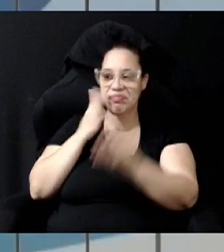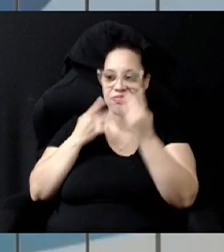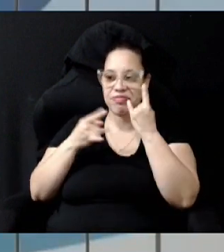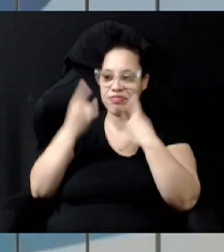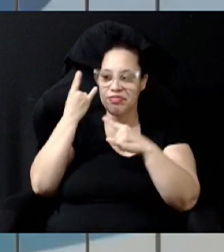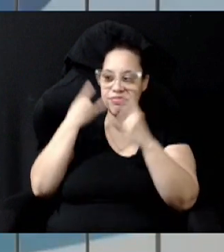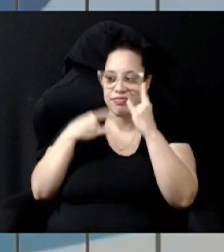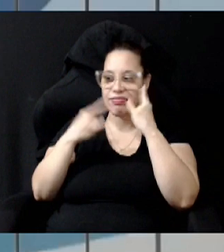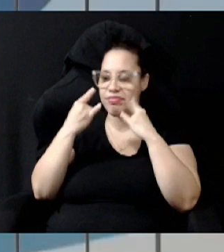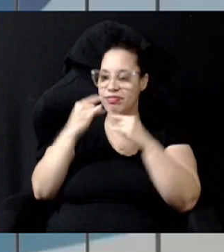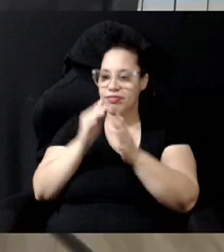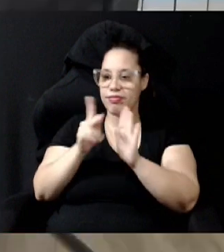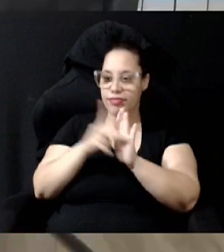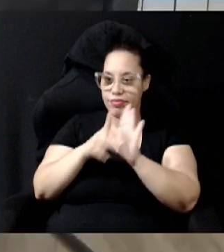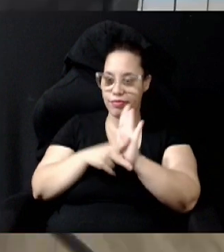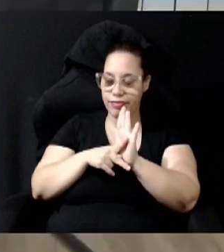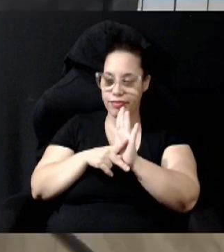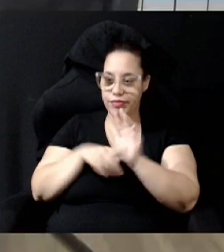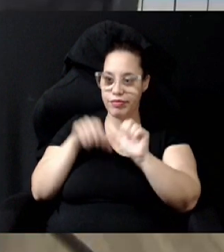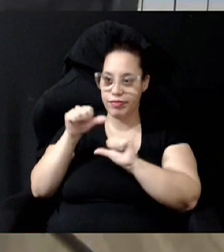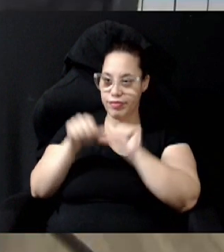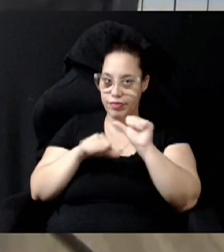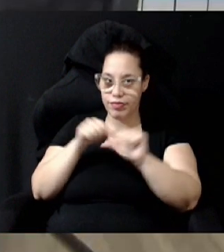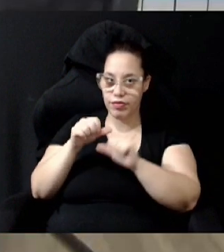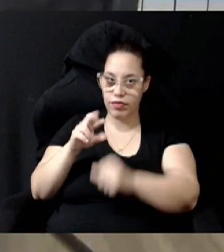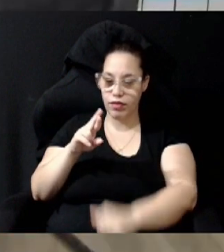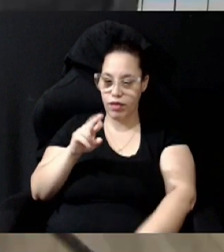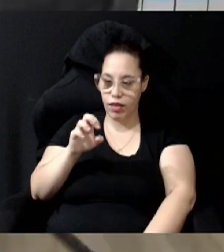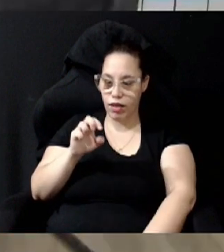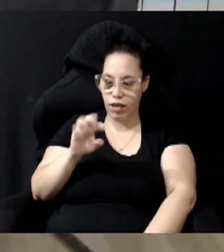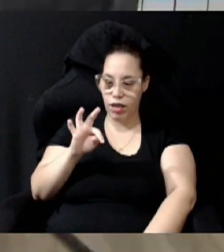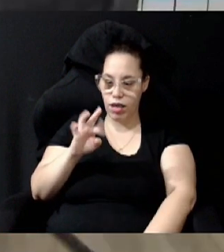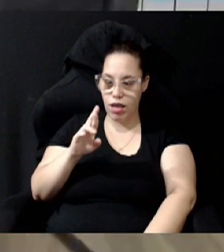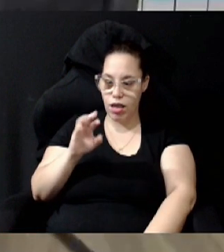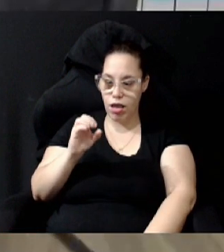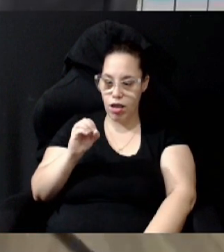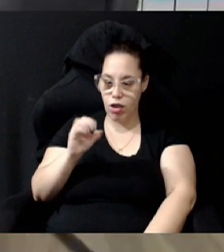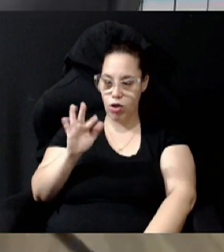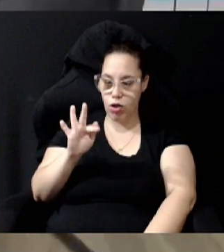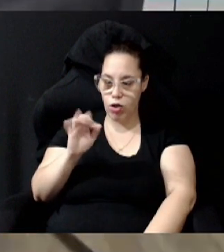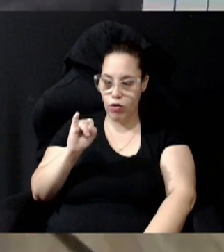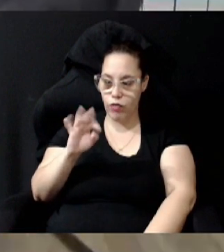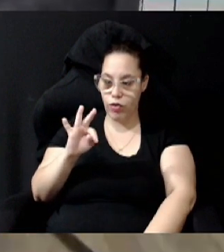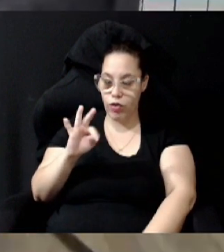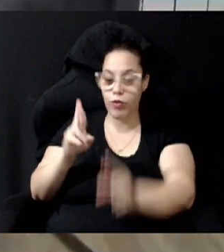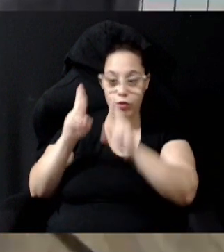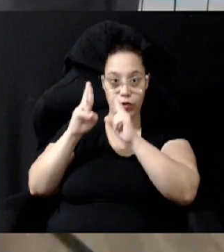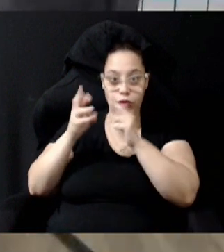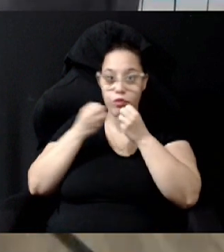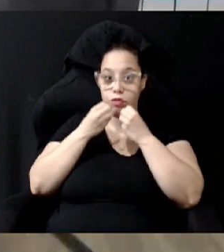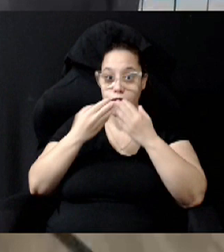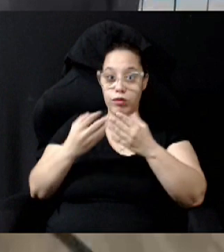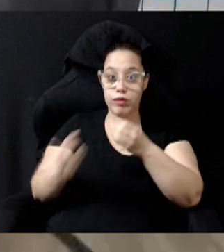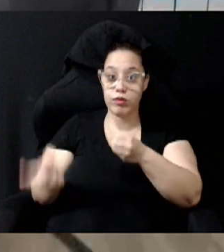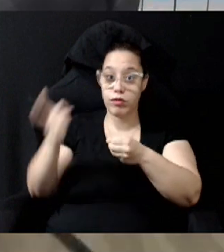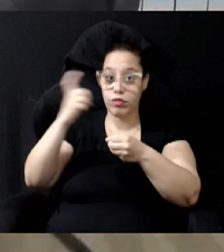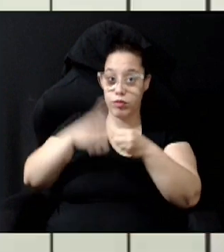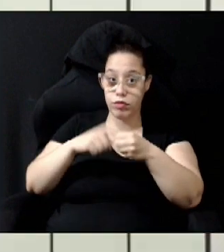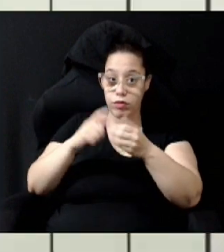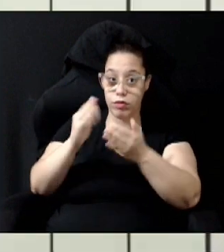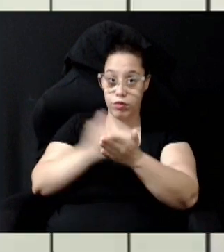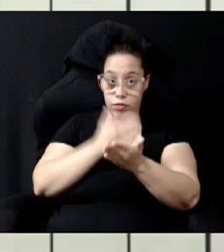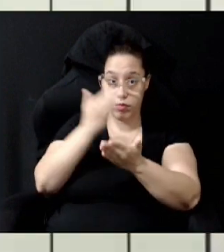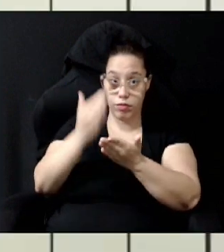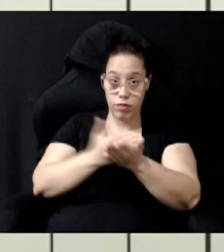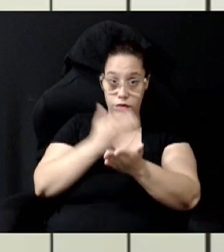de revitalização do centro, retrofit, está indo e a gente está torcendo para que dê muito certo. Bom, voltamos ao livro. Você pontua